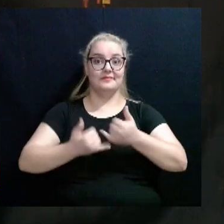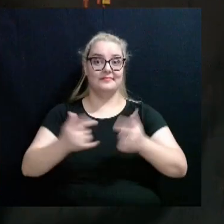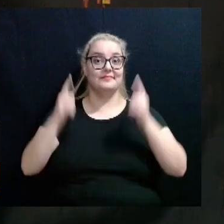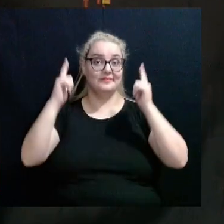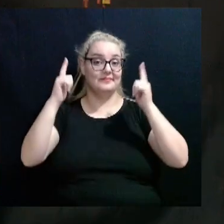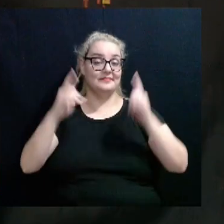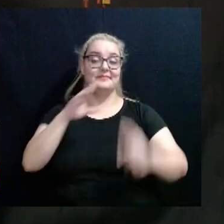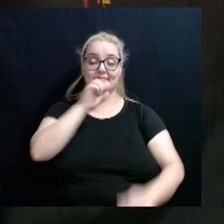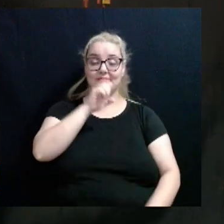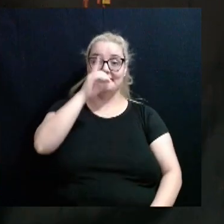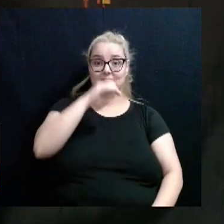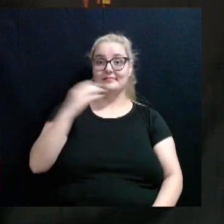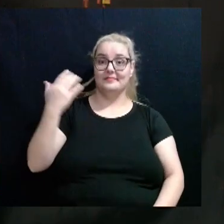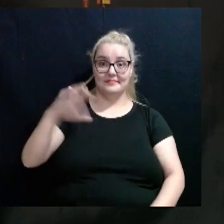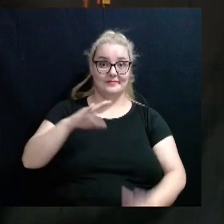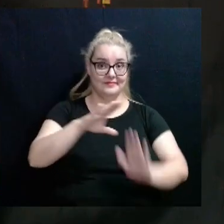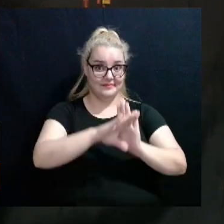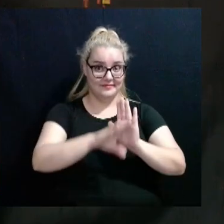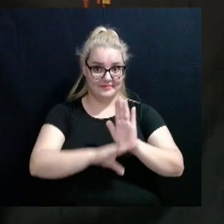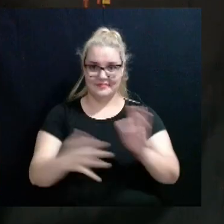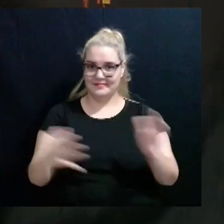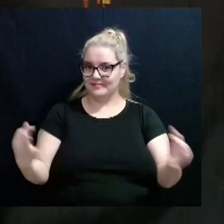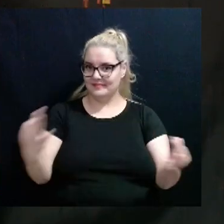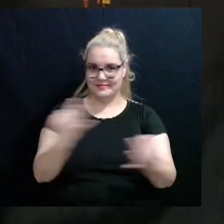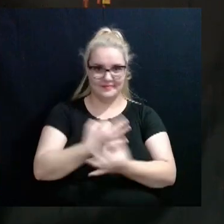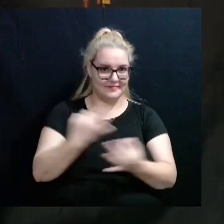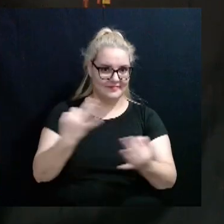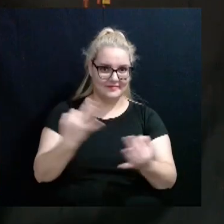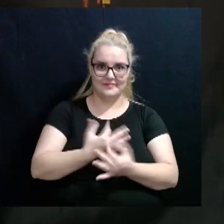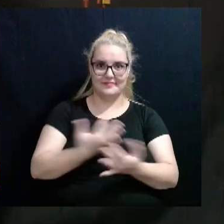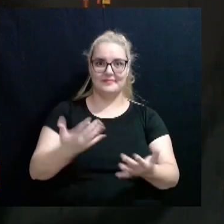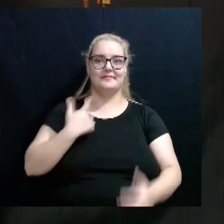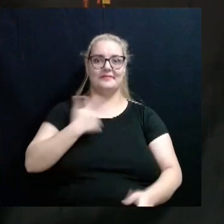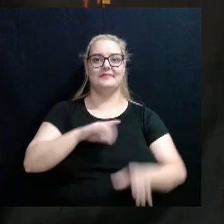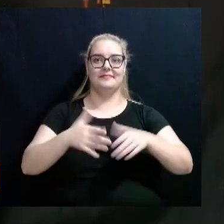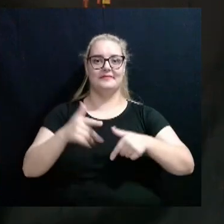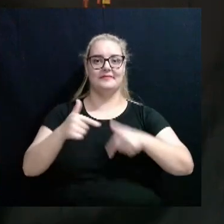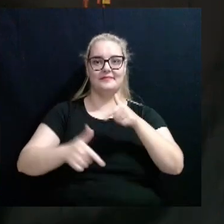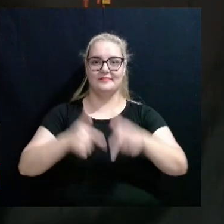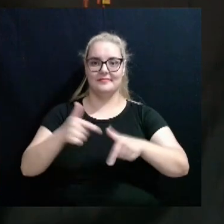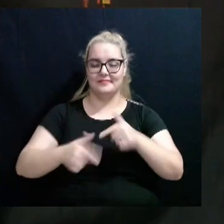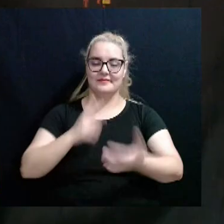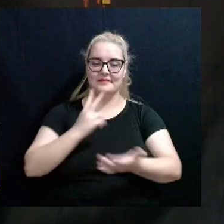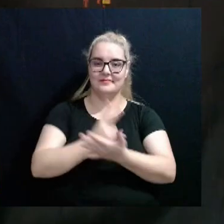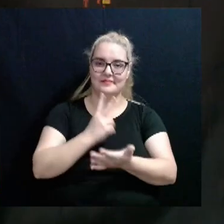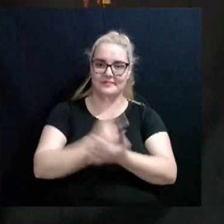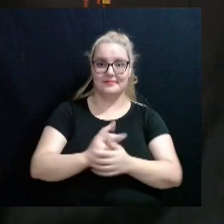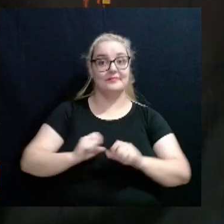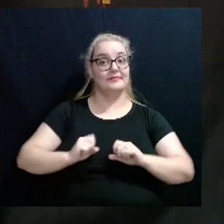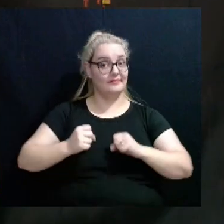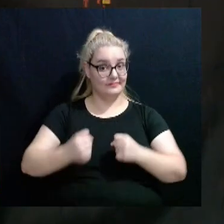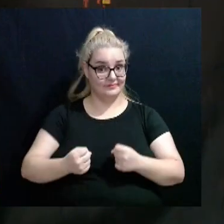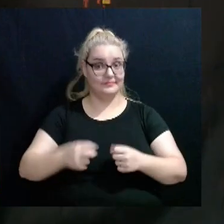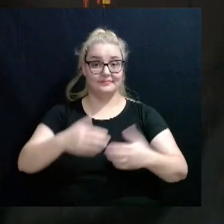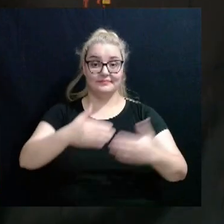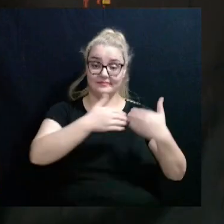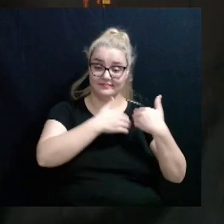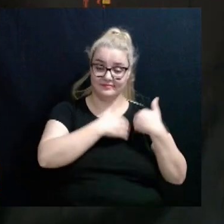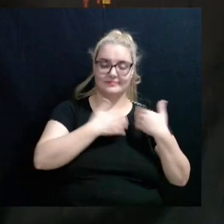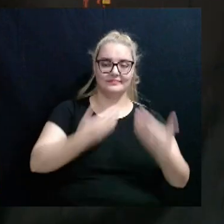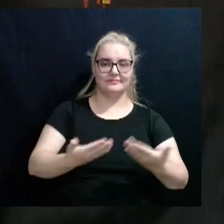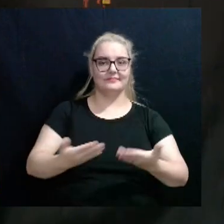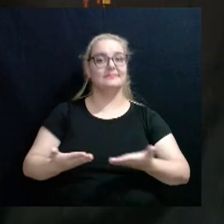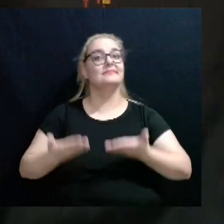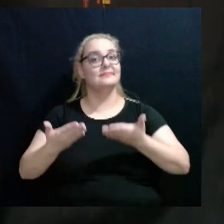estreia de programas maravilhosos, nossa equipe sempre trabalhando com muita dedicação, responsabilidade para trazer para você